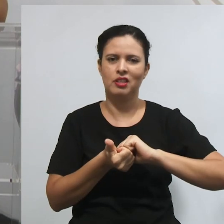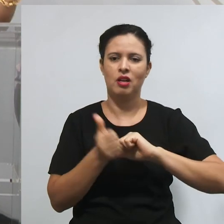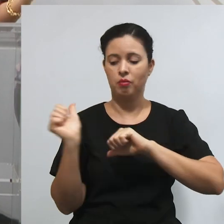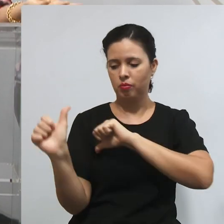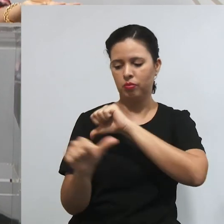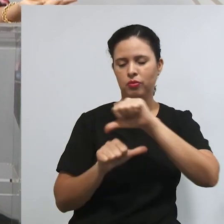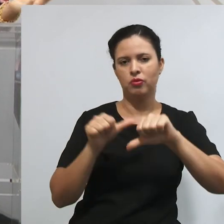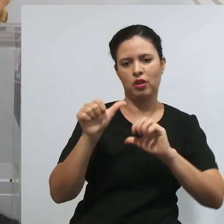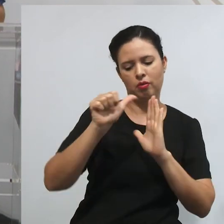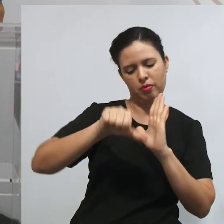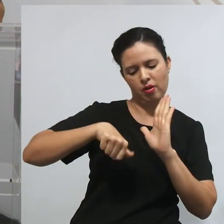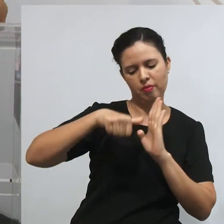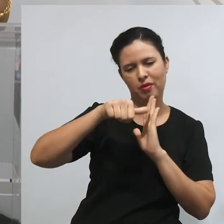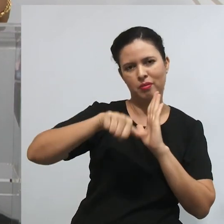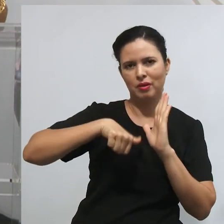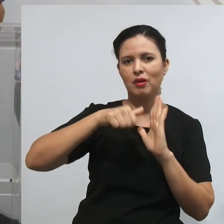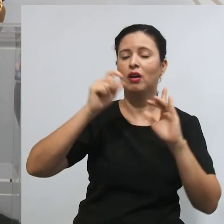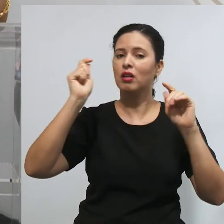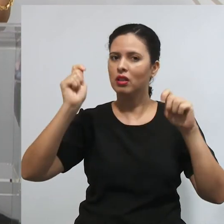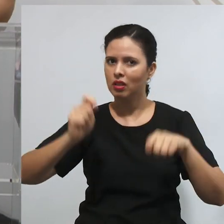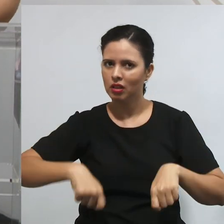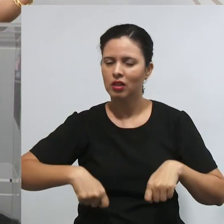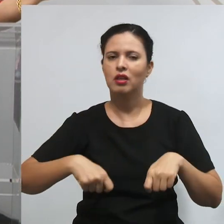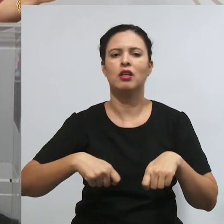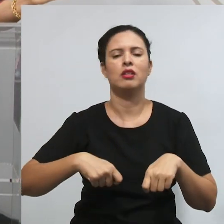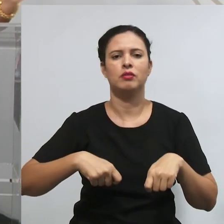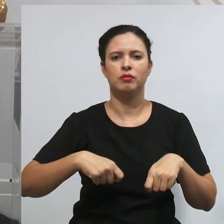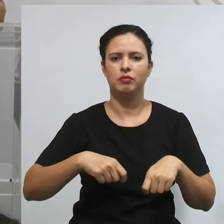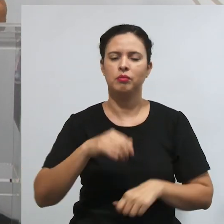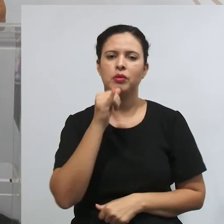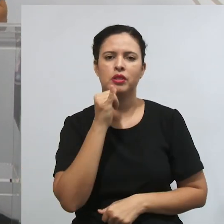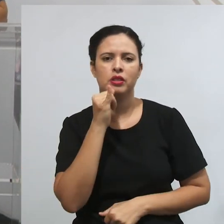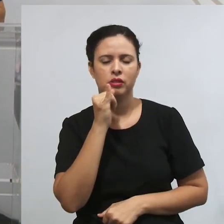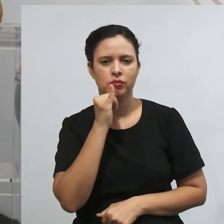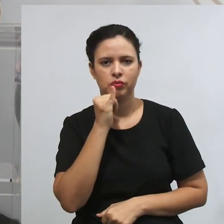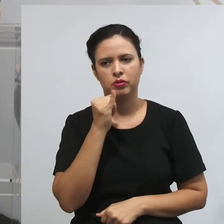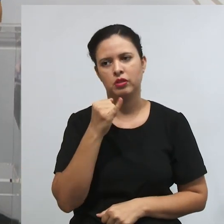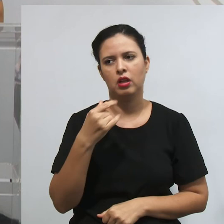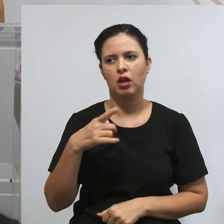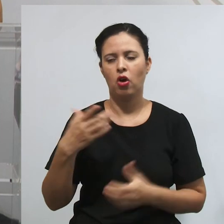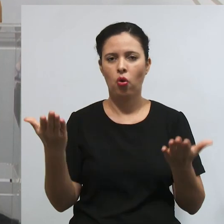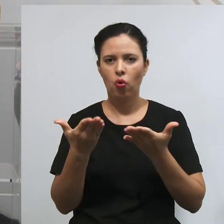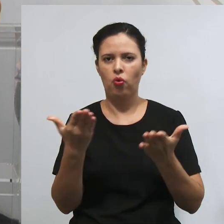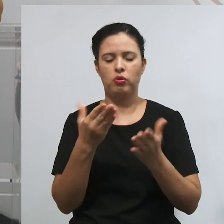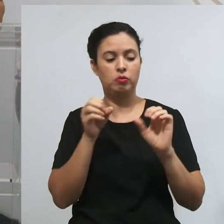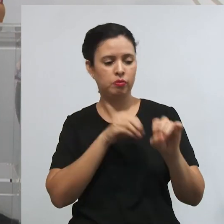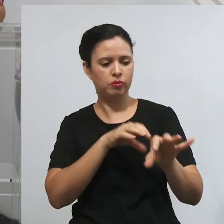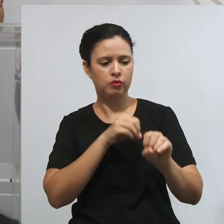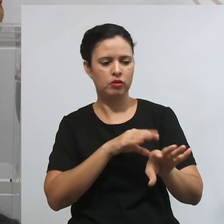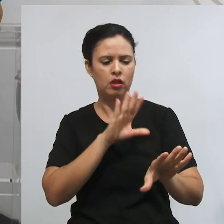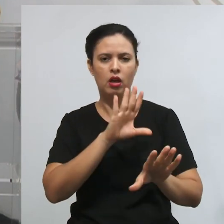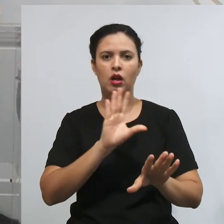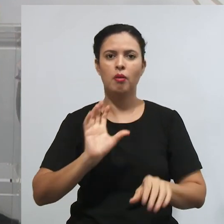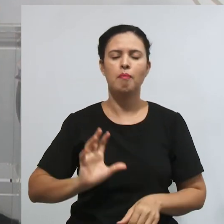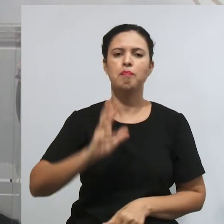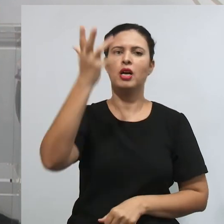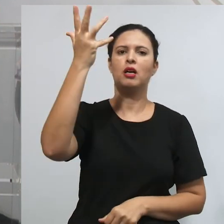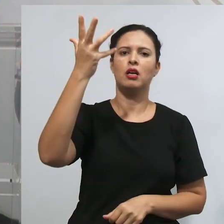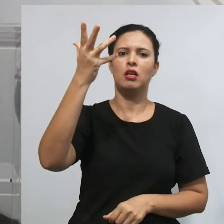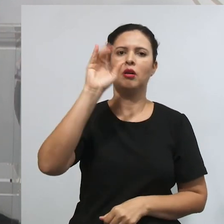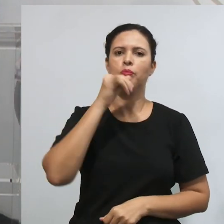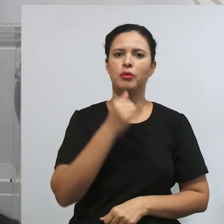pode ser alterado, ele pode ser, vamos supor, a gente propôs uma aula e naquele dia daquela aula não tinha